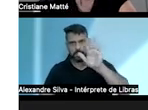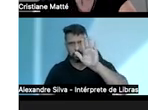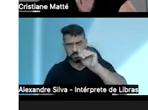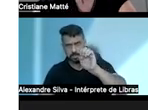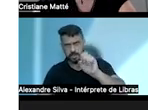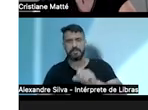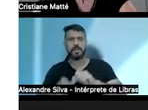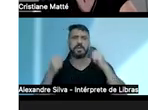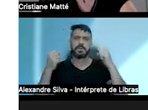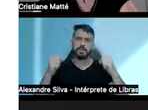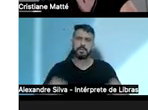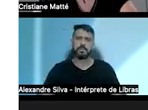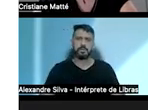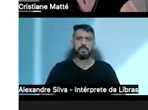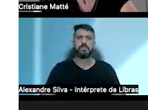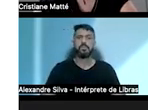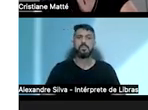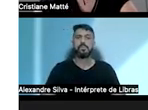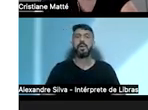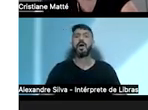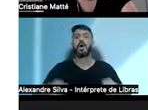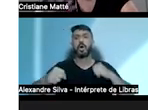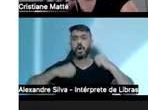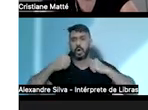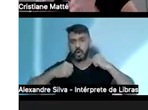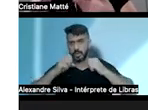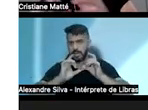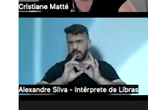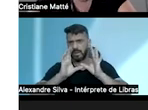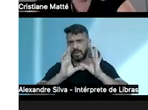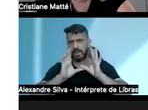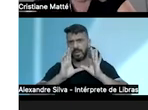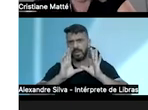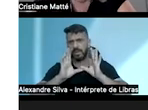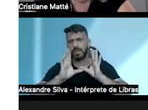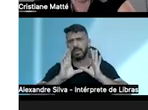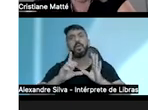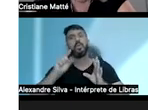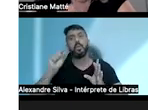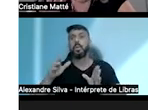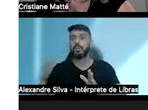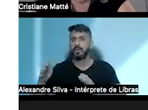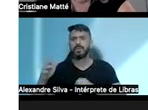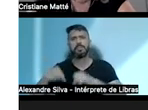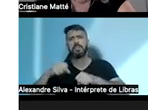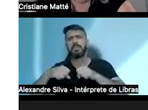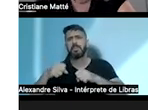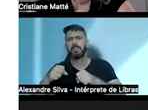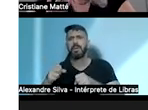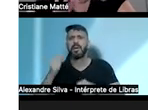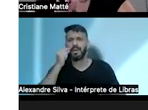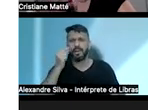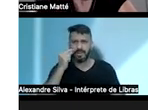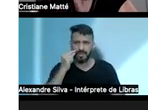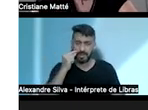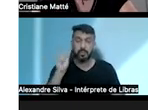realizando exercício, tá? Tanto corrida livre, então bota lá uma rodinha na caixinha do ratinho do camundongo e deixa